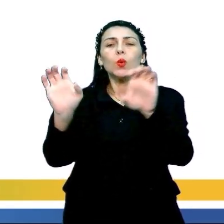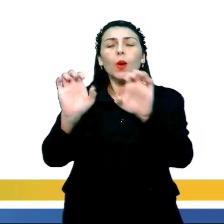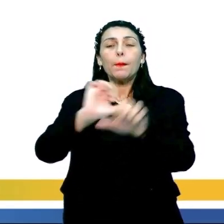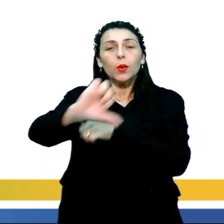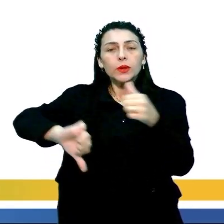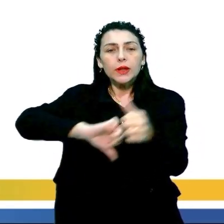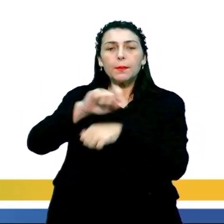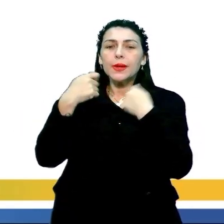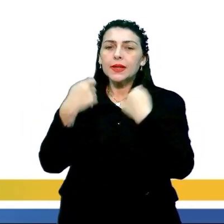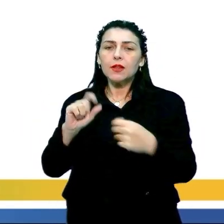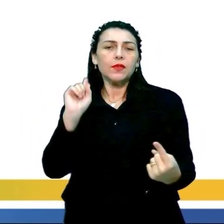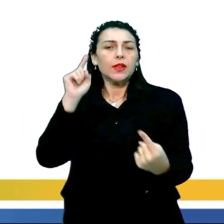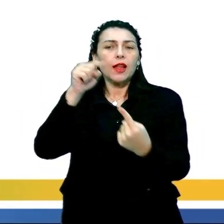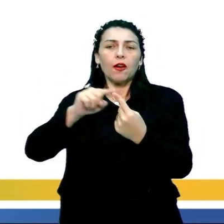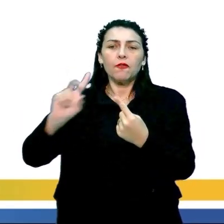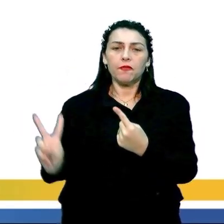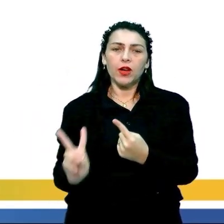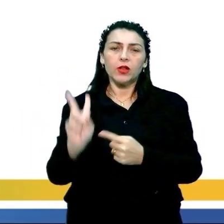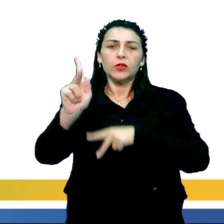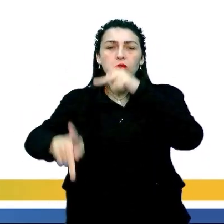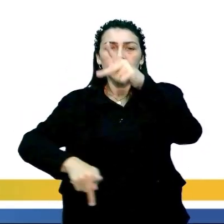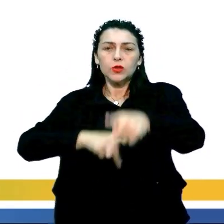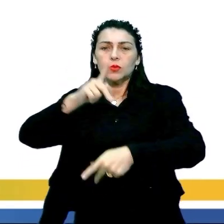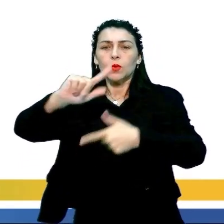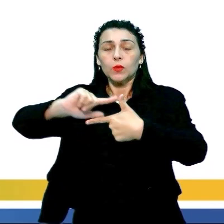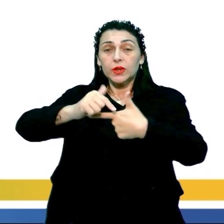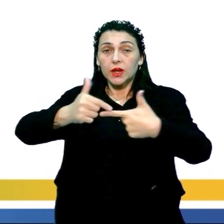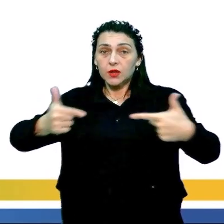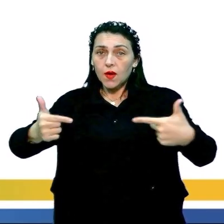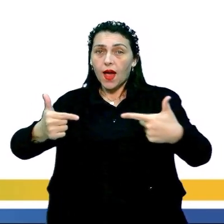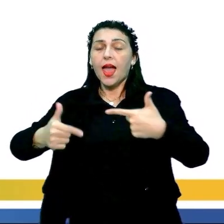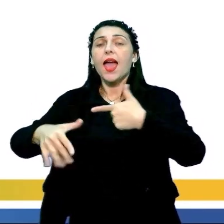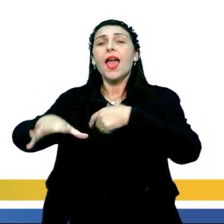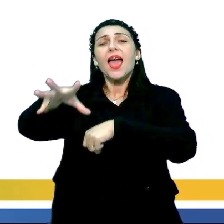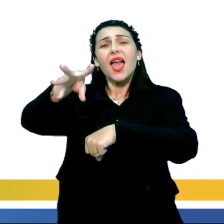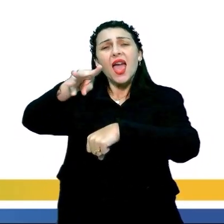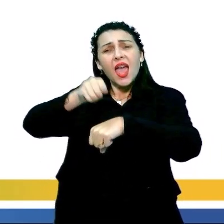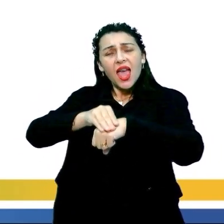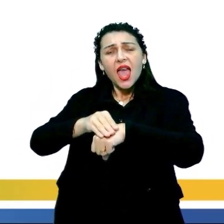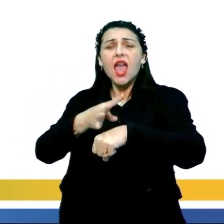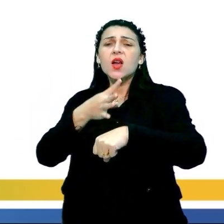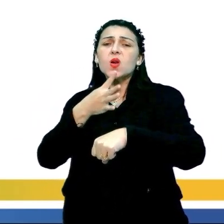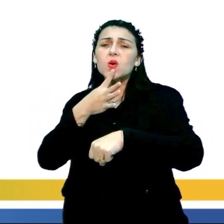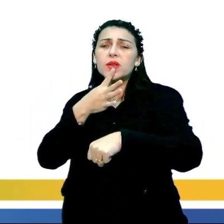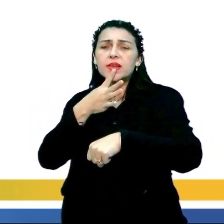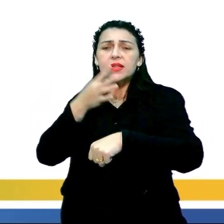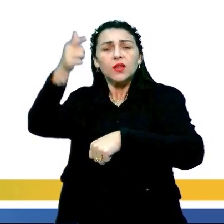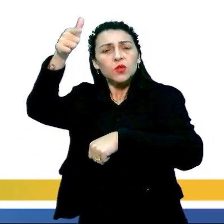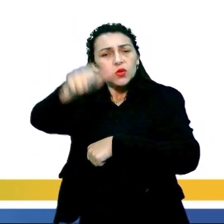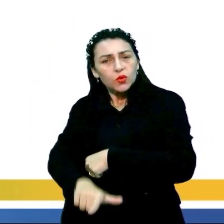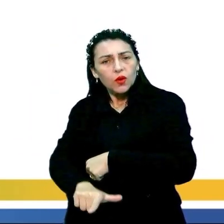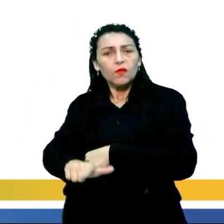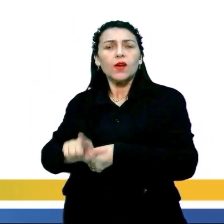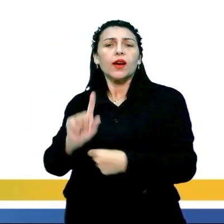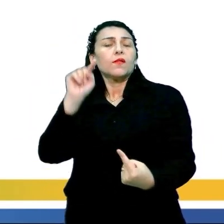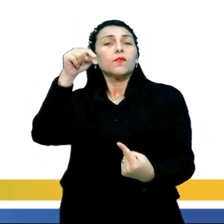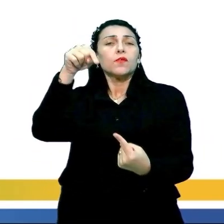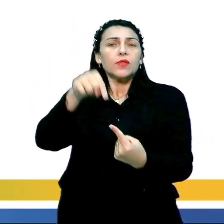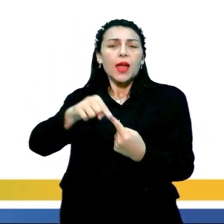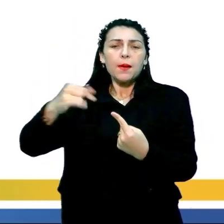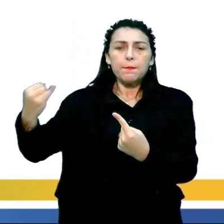reestruturação terá como finalidade a valorização de povos tradicionais, reconhecendo a